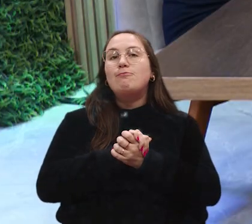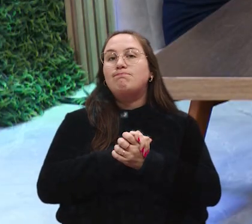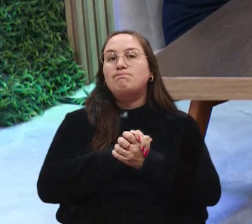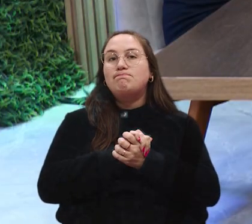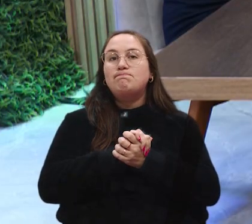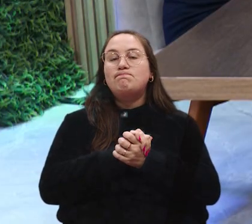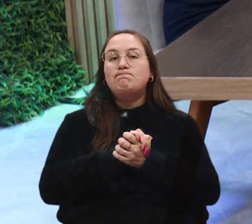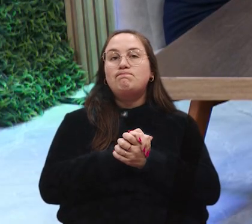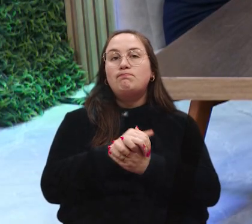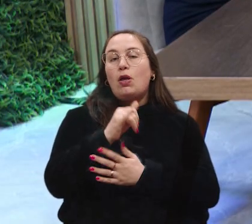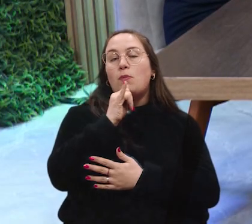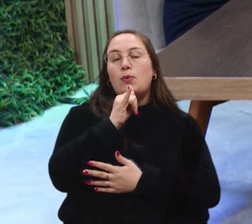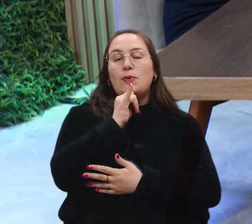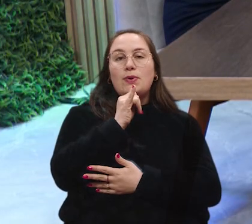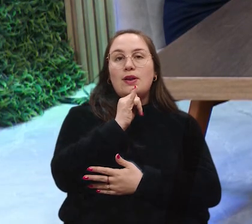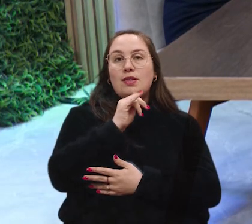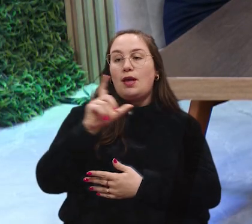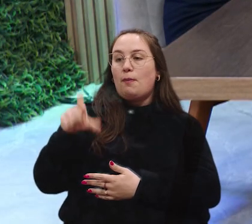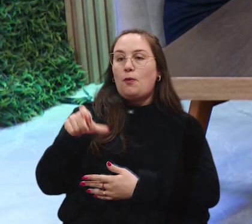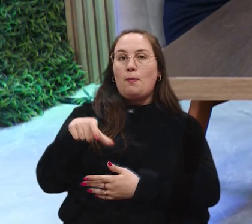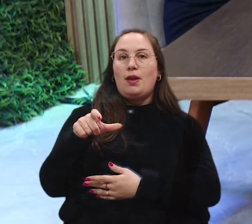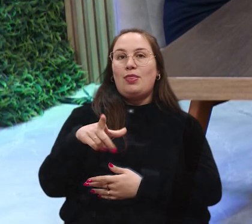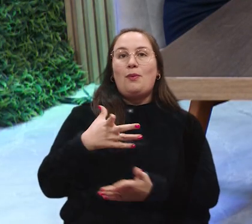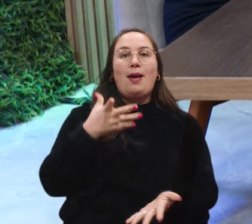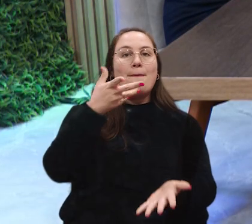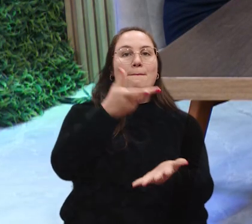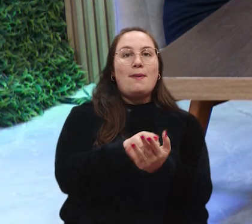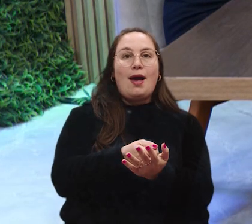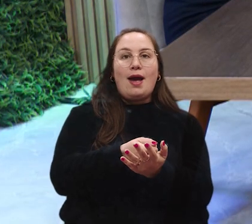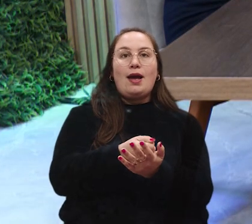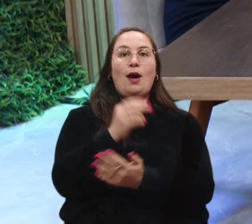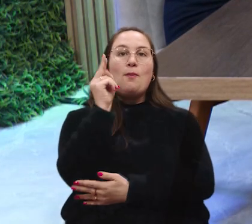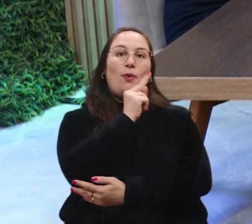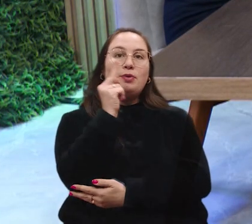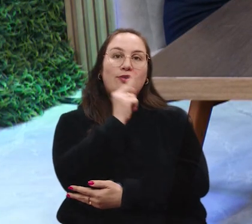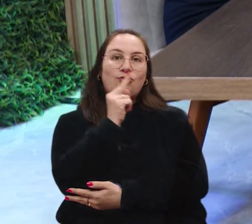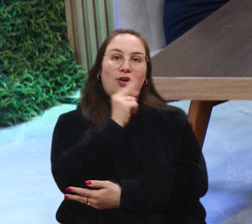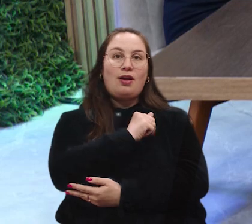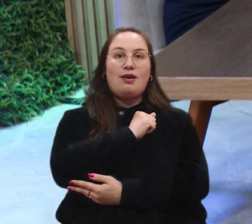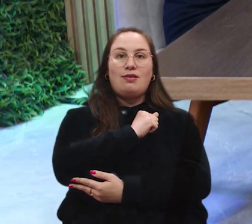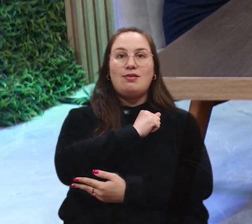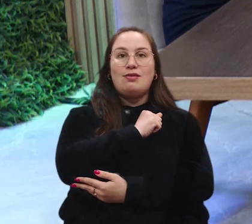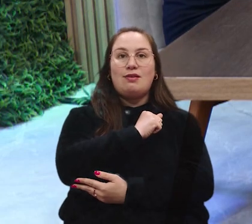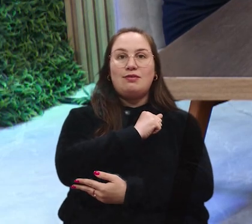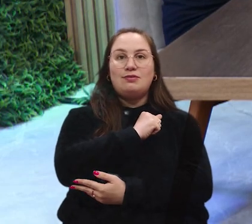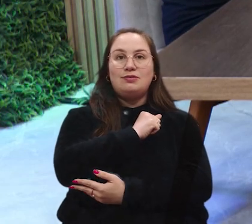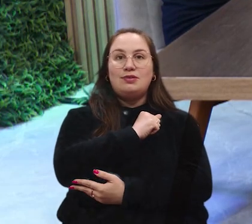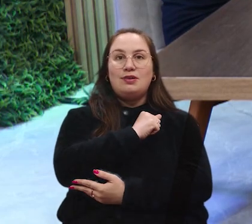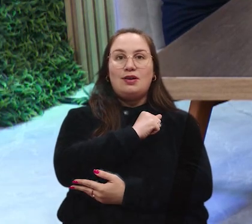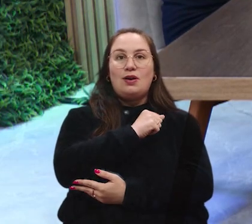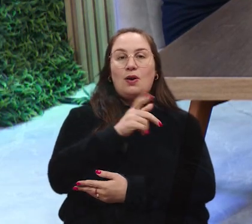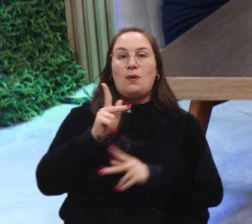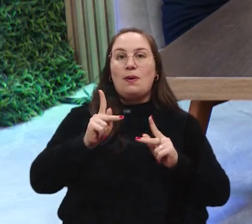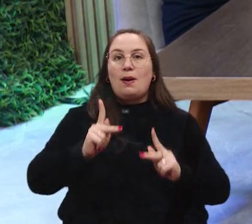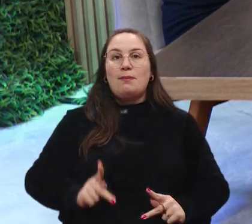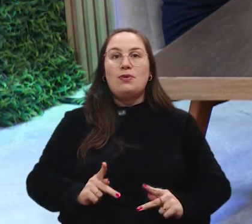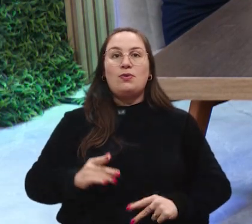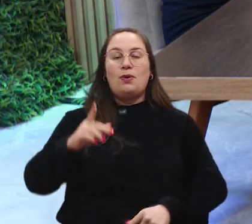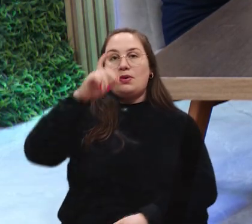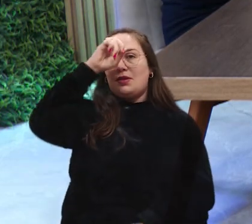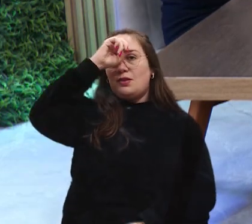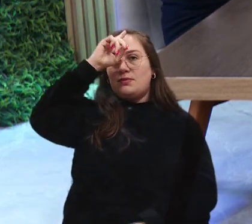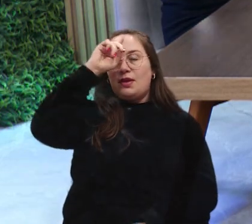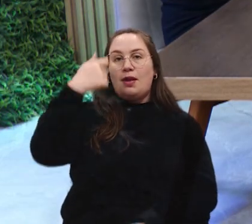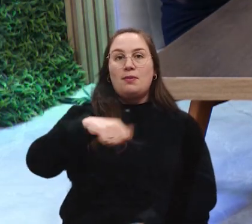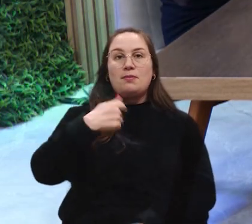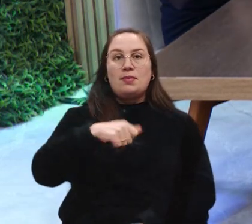exemplo, o plano não quer cobrir uma urgência, né? Ou a pessoa está no